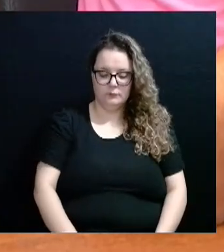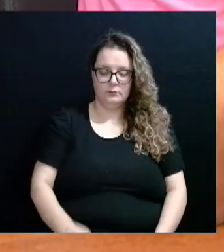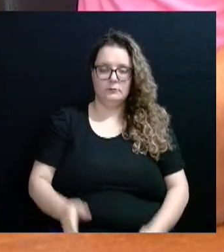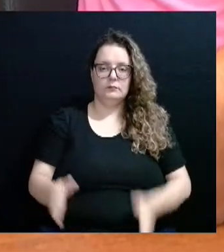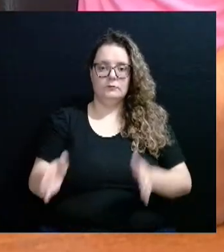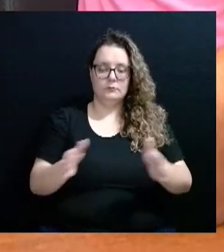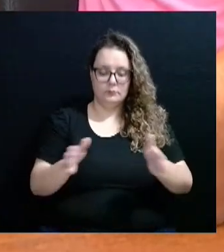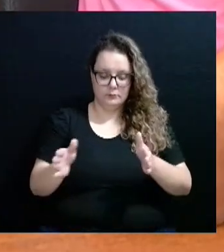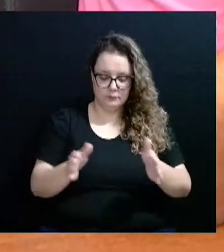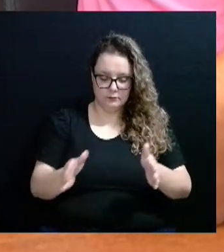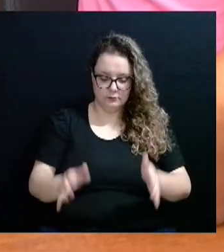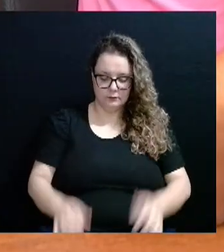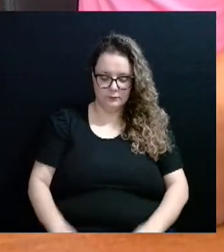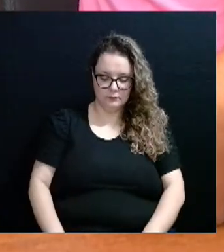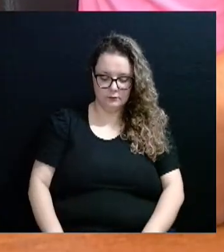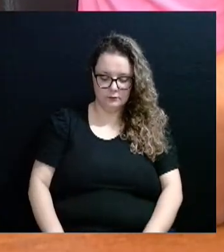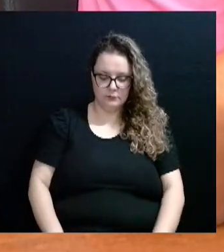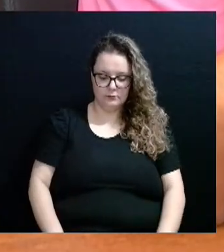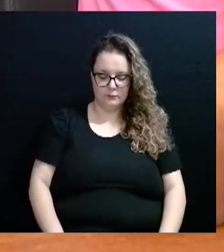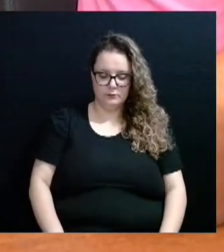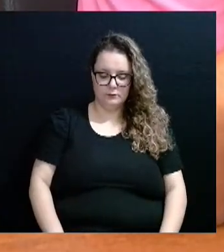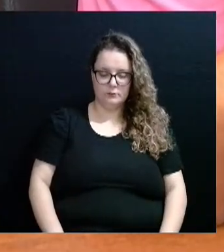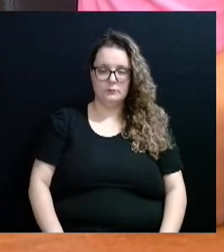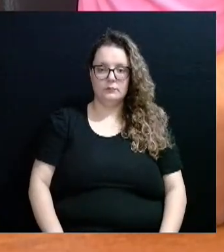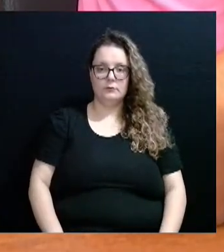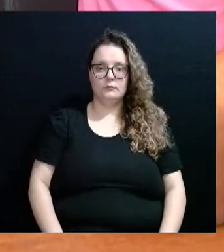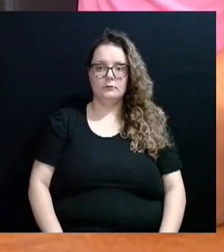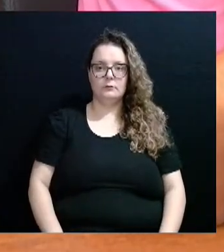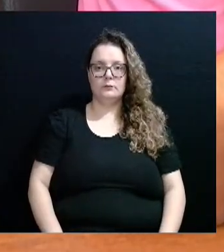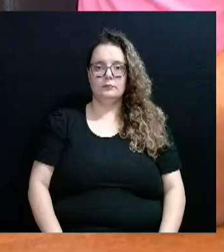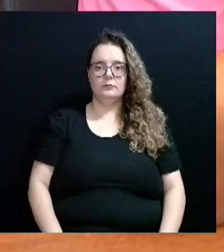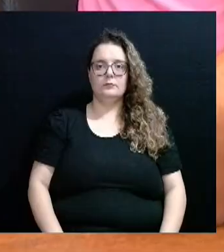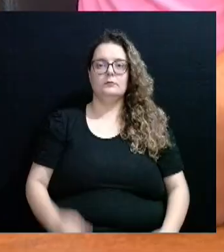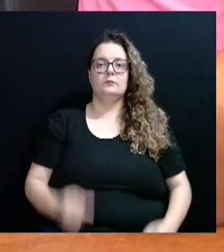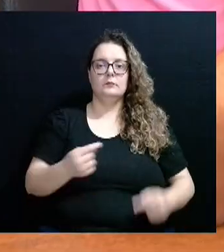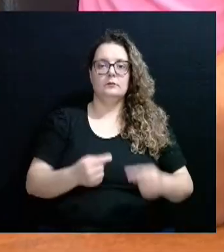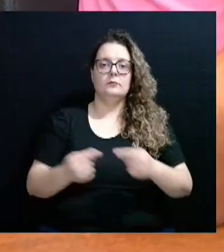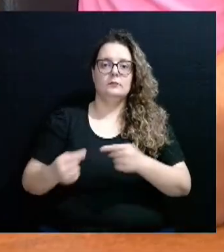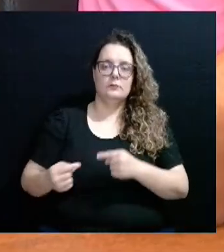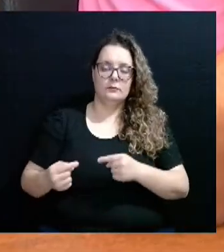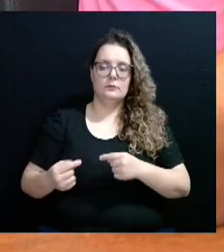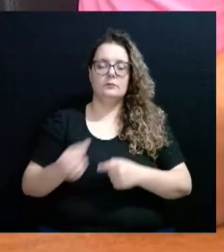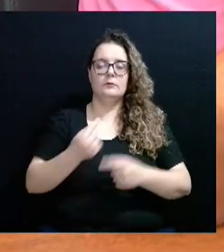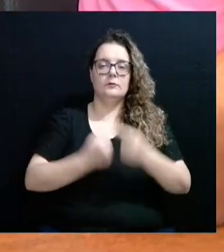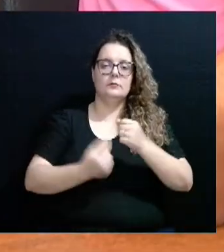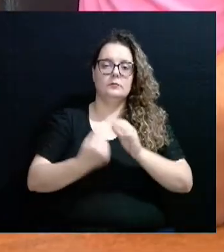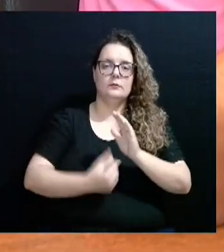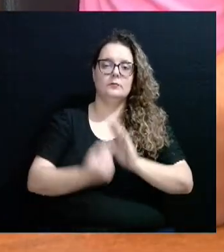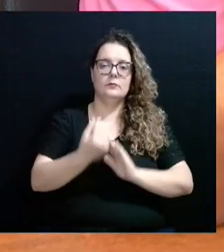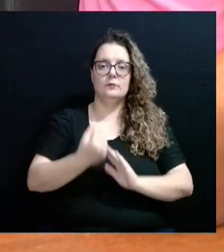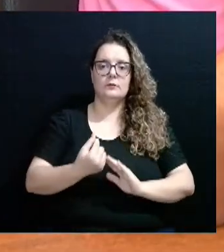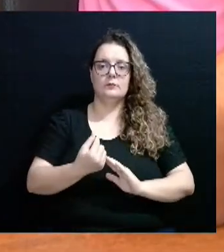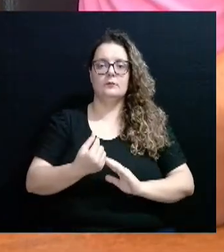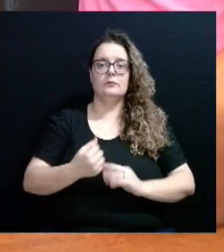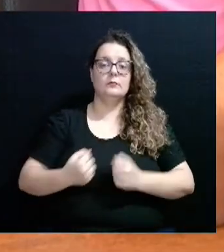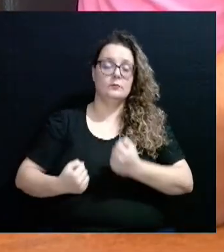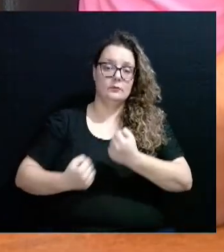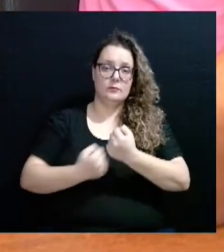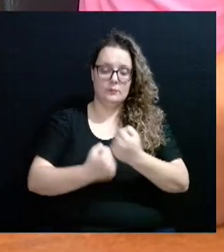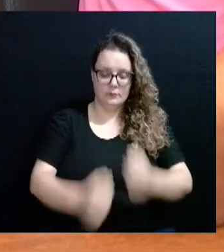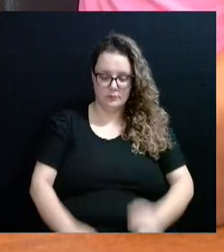nesse momento que estamos discutindo o orçamento da cidade, discutindo apoio